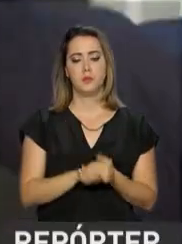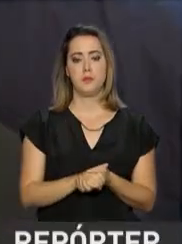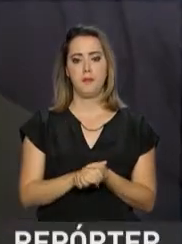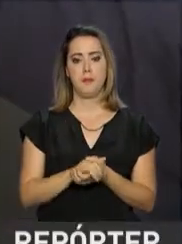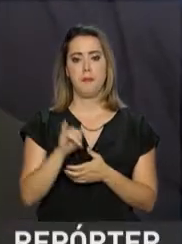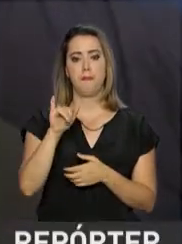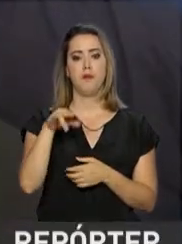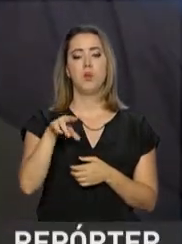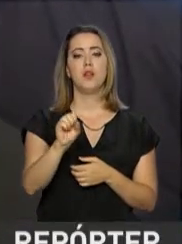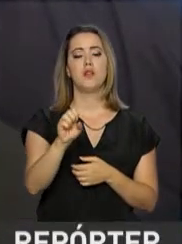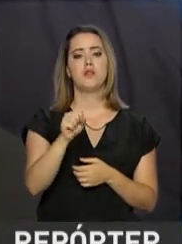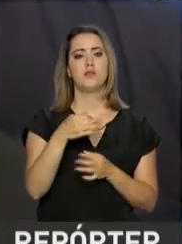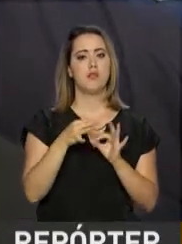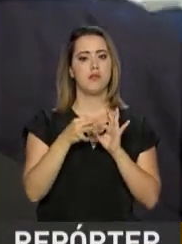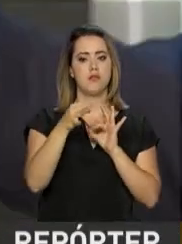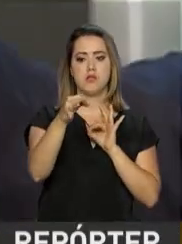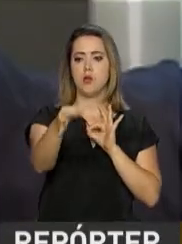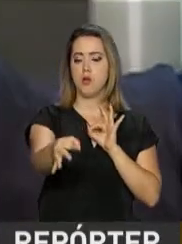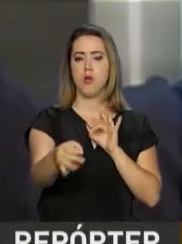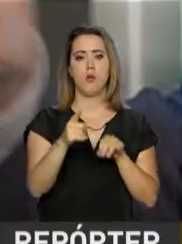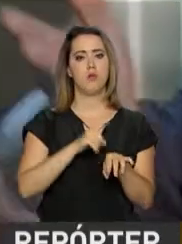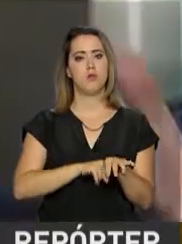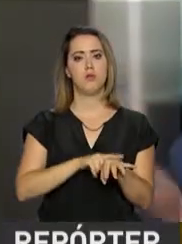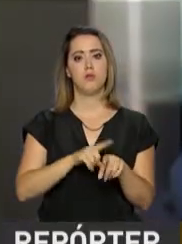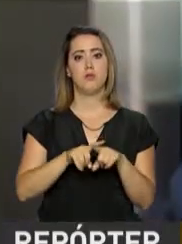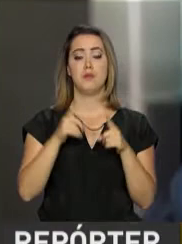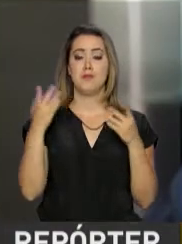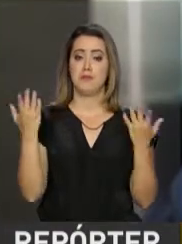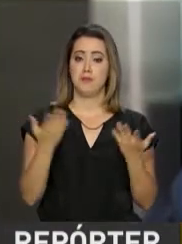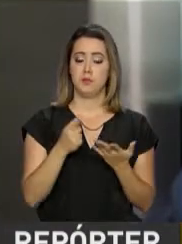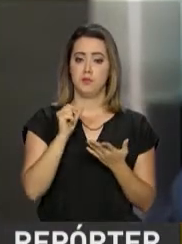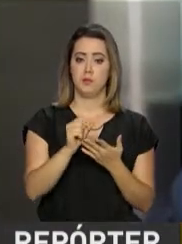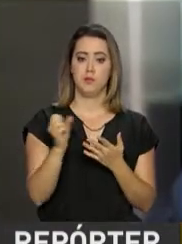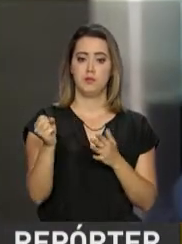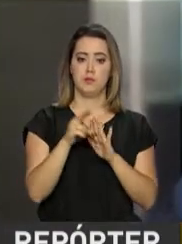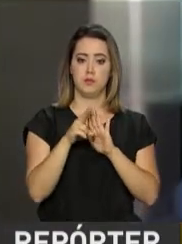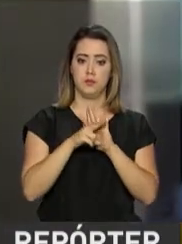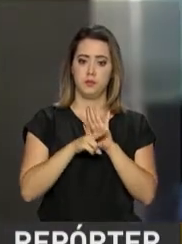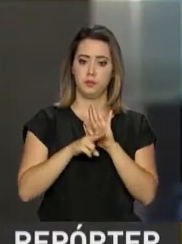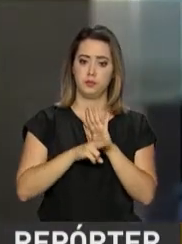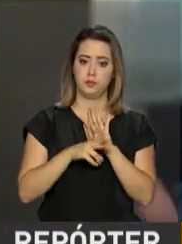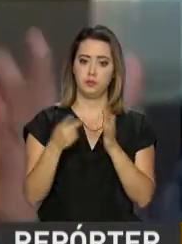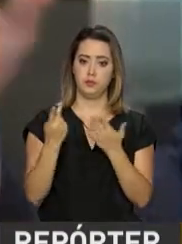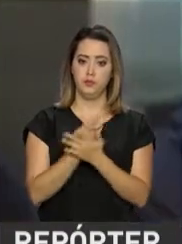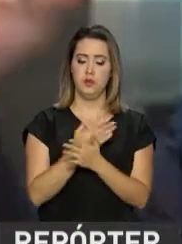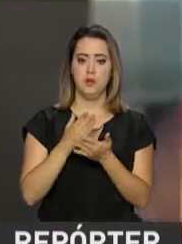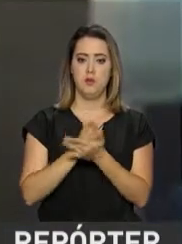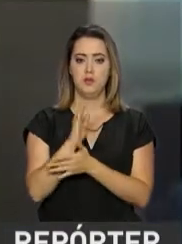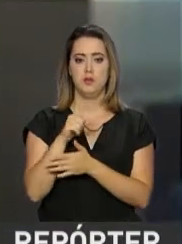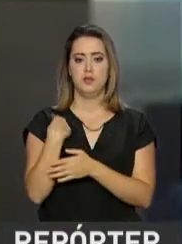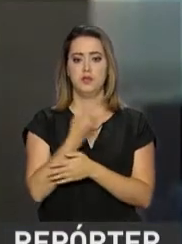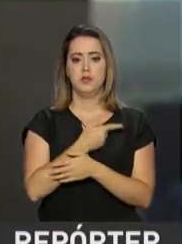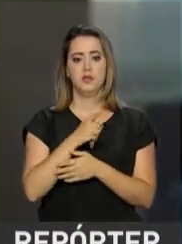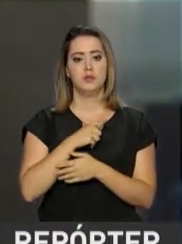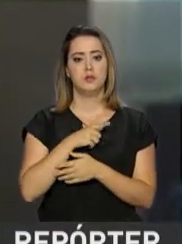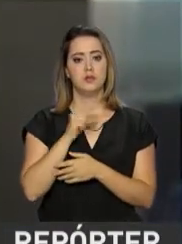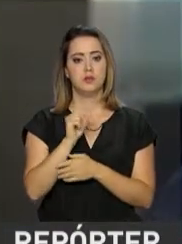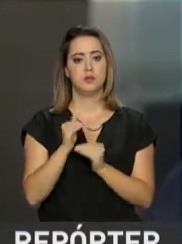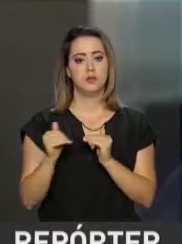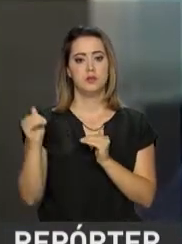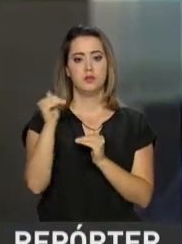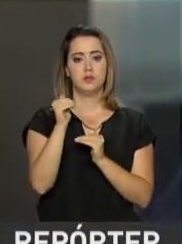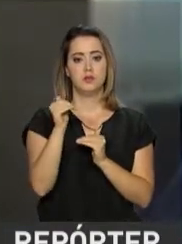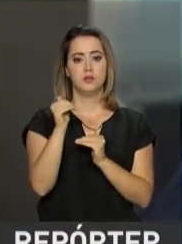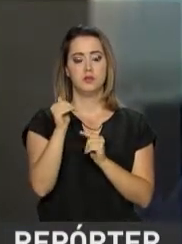presidência de longo prazo na medida em que a reforma seja aprovada nós temos um aumento